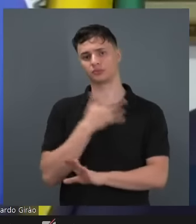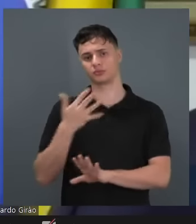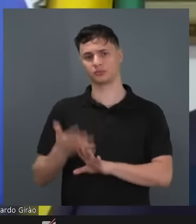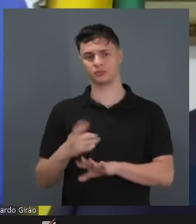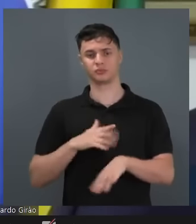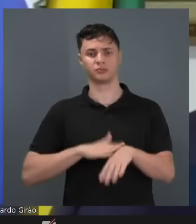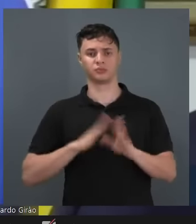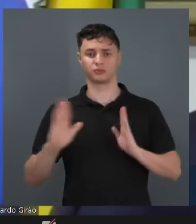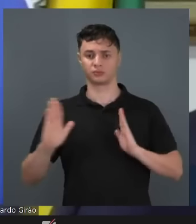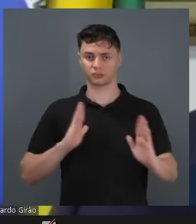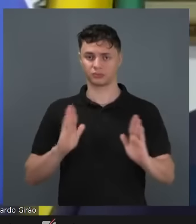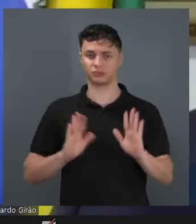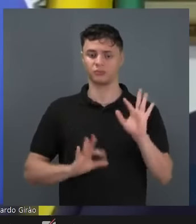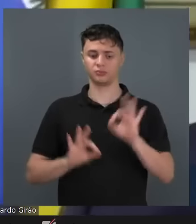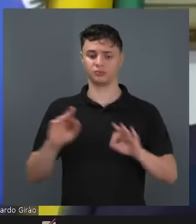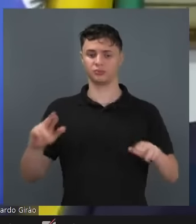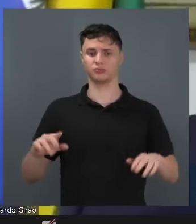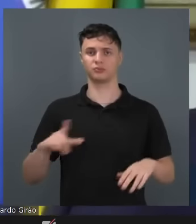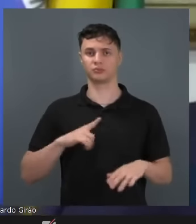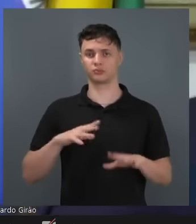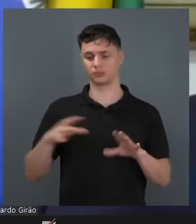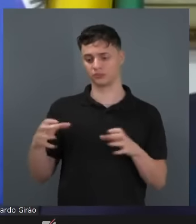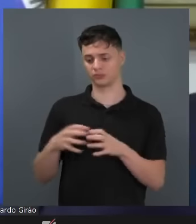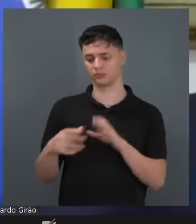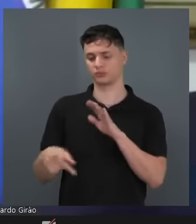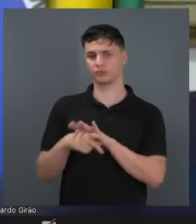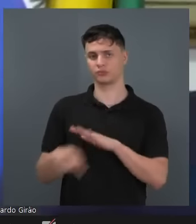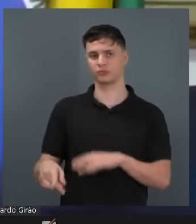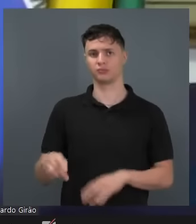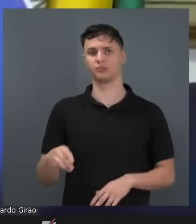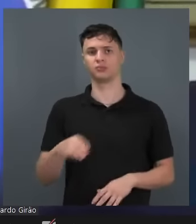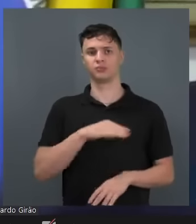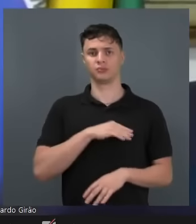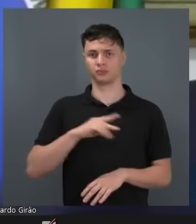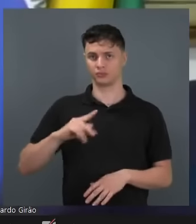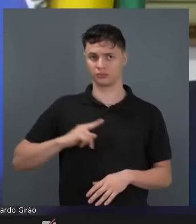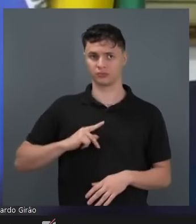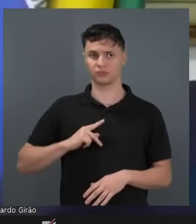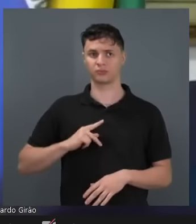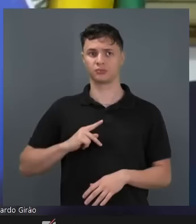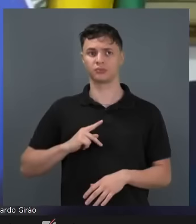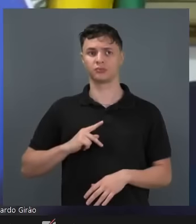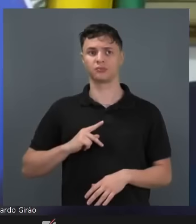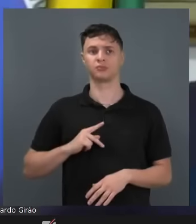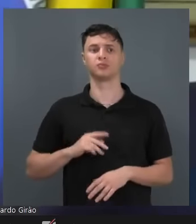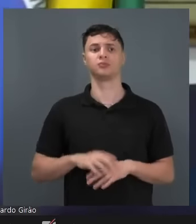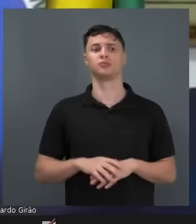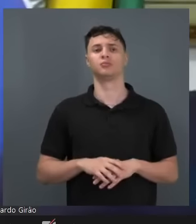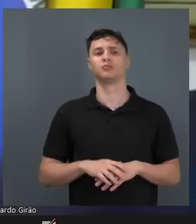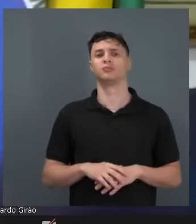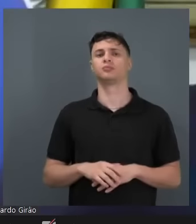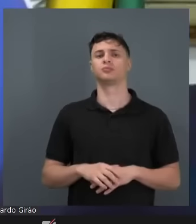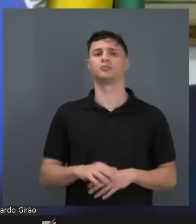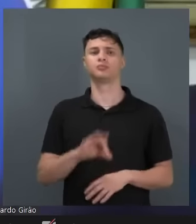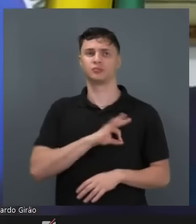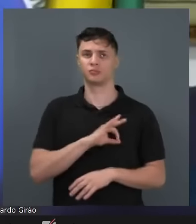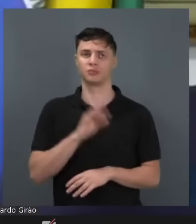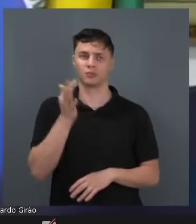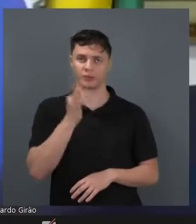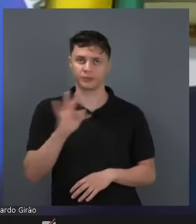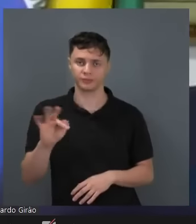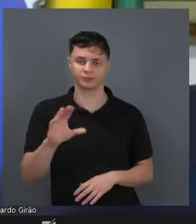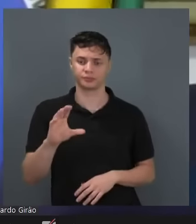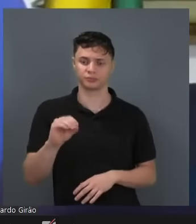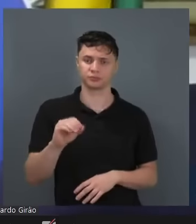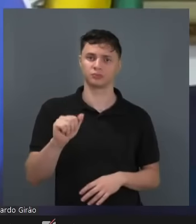fases conduzidas pela Força Tarefa do Ministério Público, pela Polícia Federal, pelo